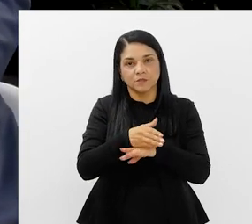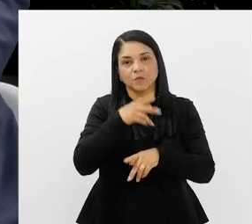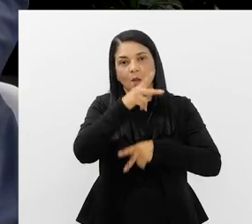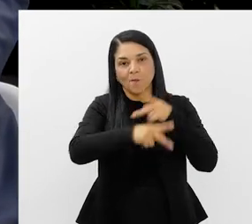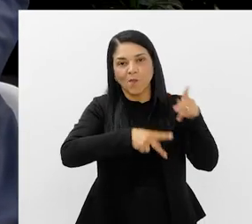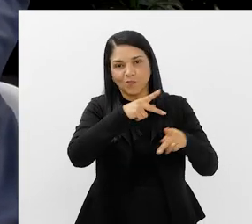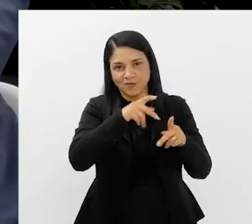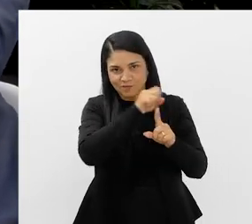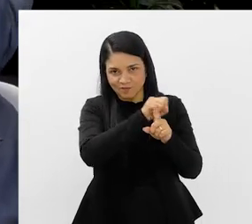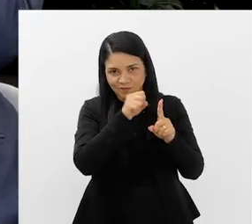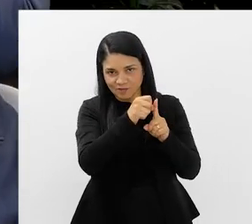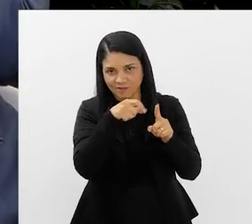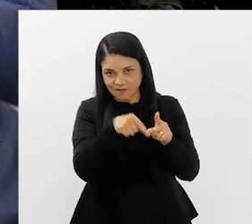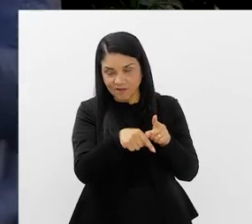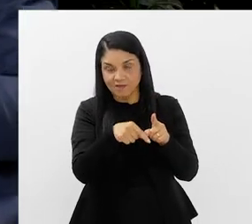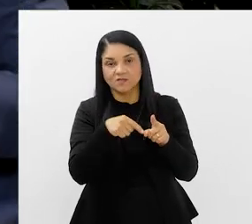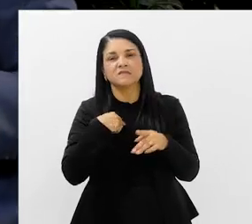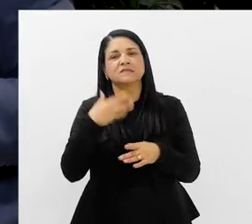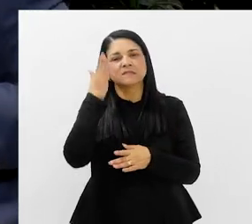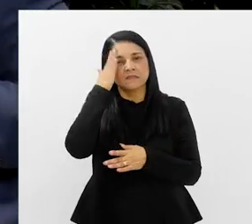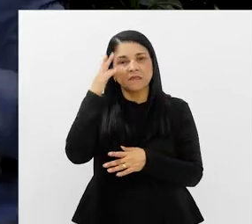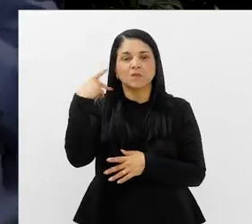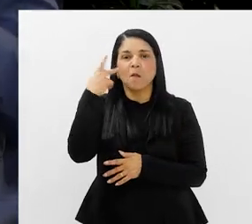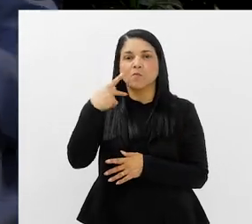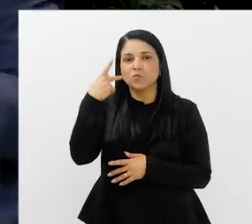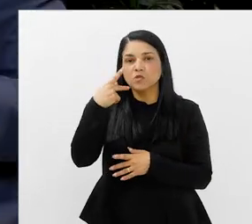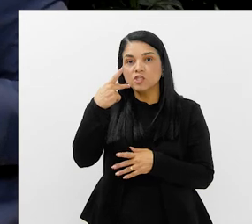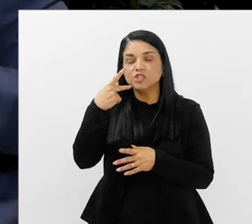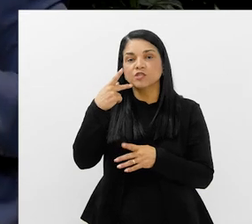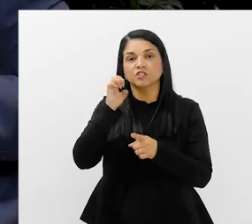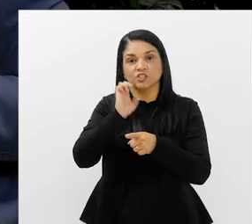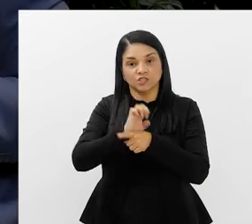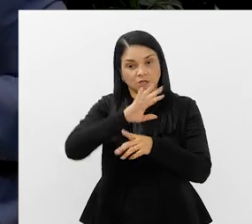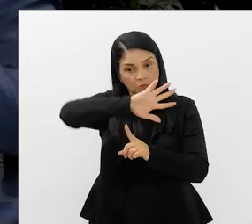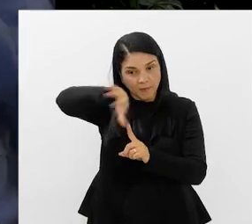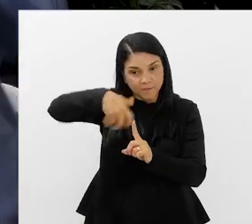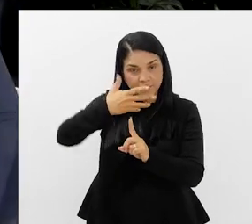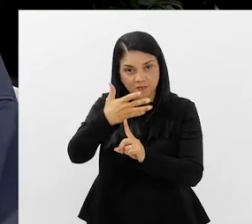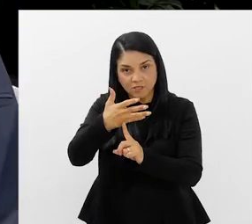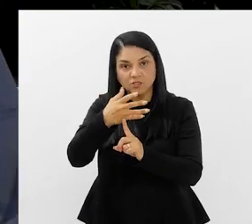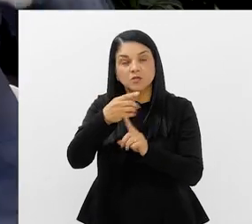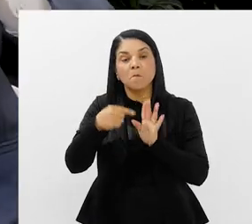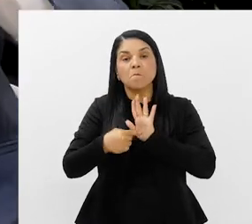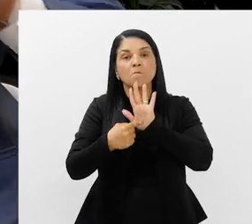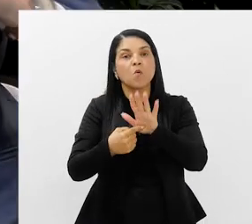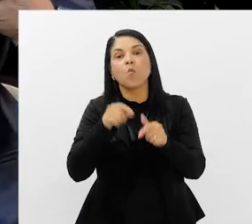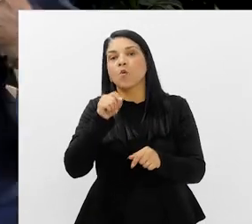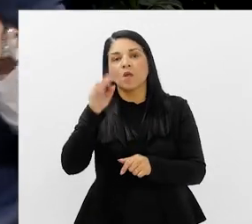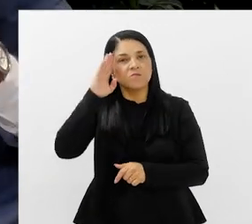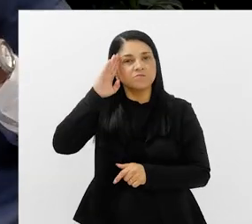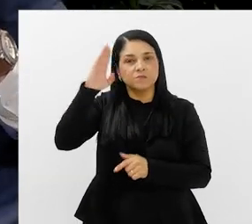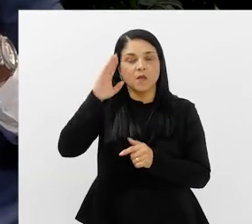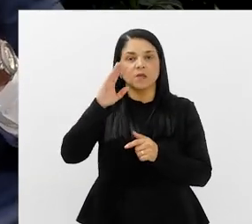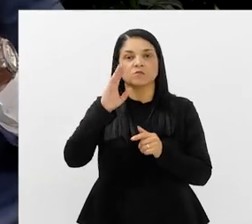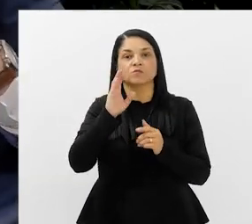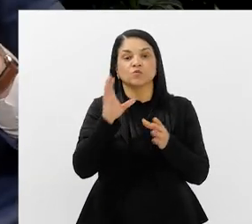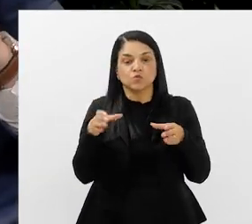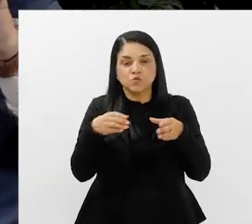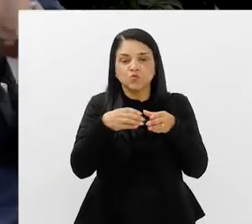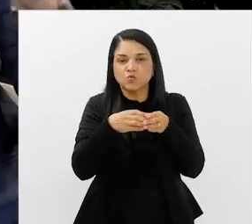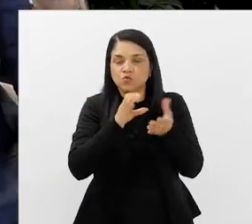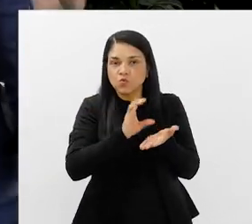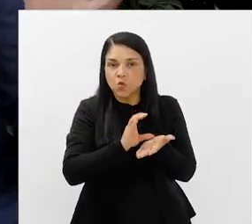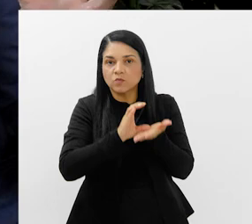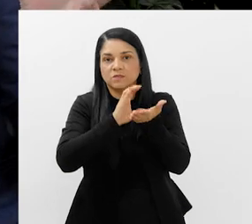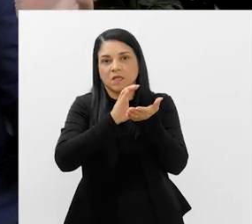social. Sim. E a gente sabe que a política de Estado de meio ambiente, ela traz um mecanismo que é fundamental, que